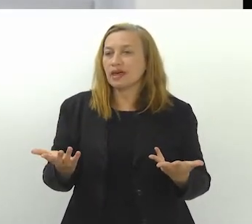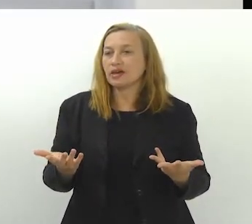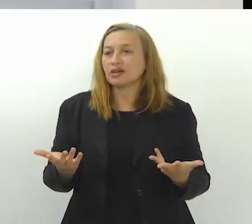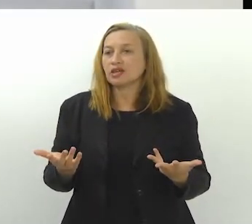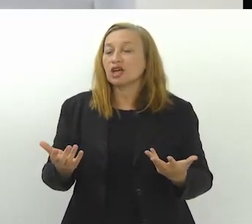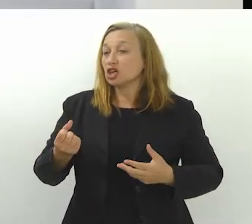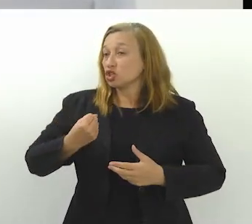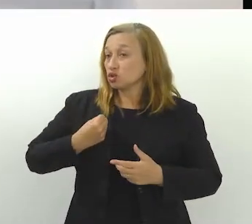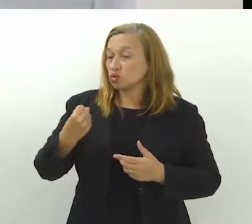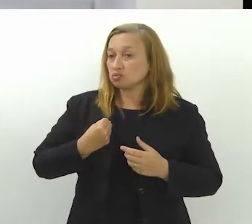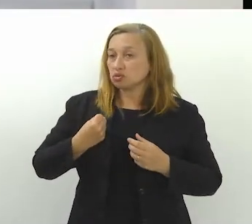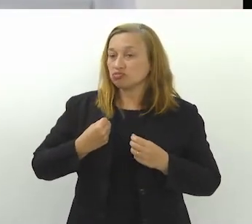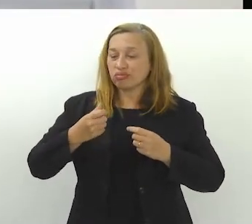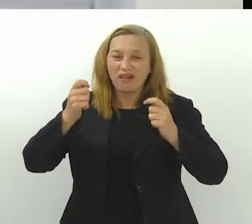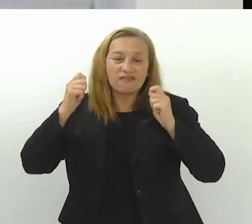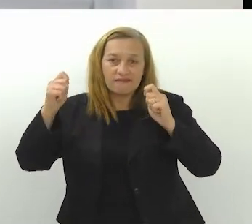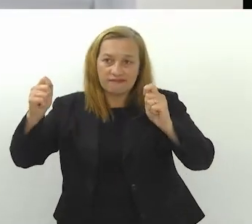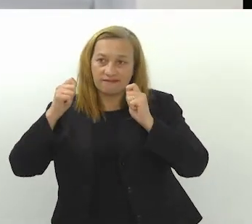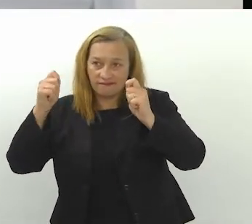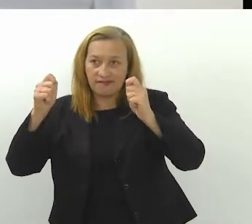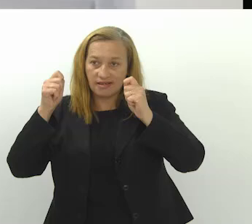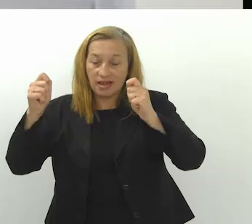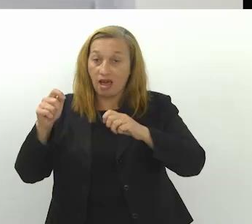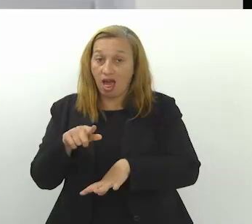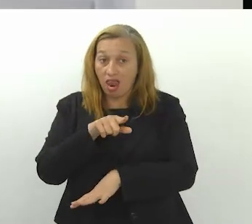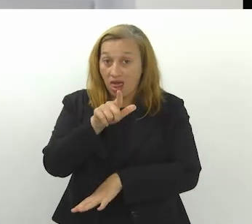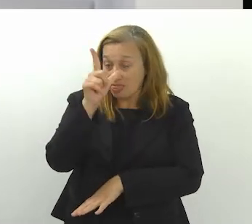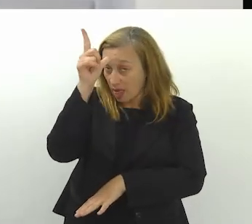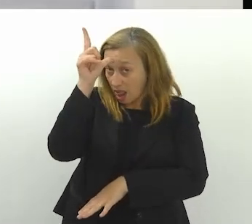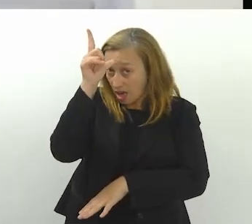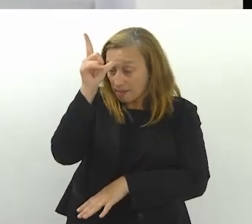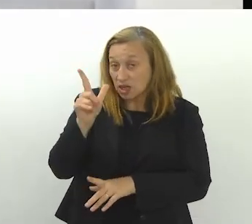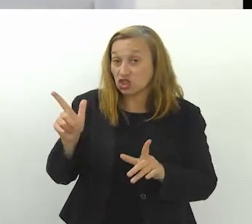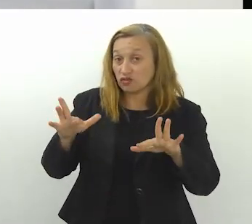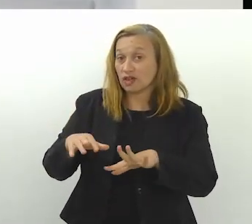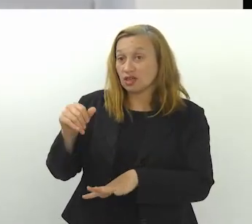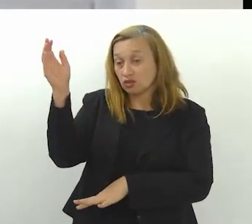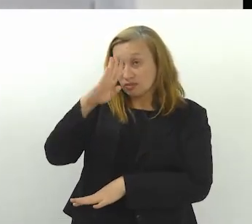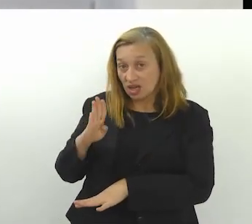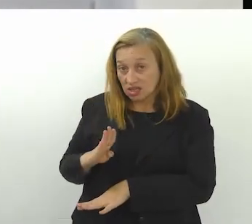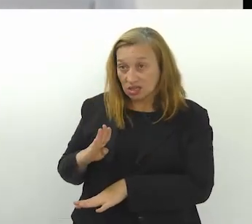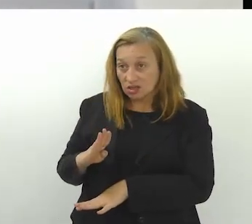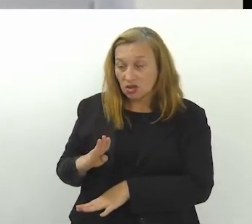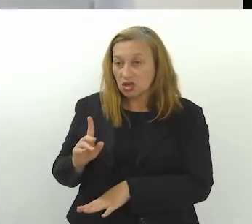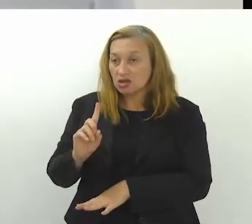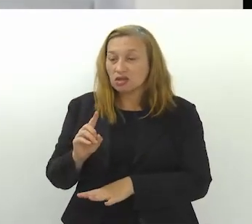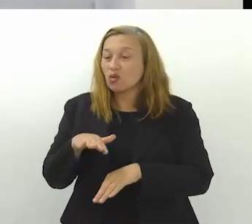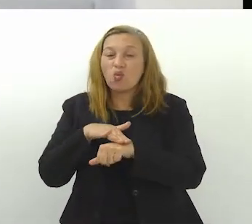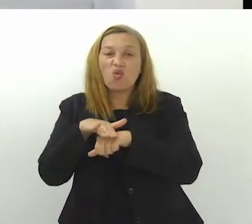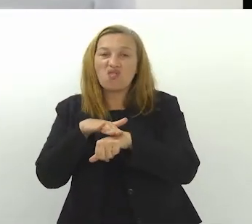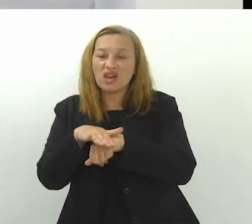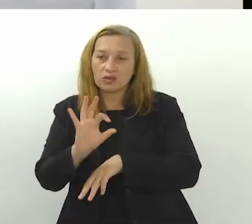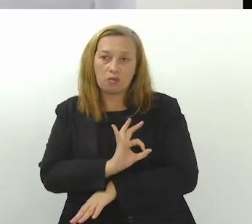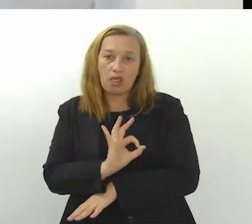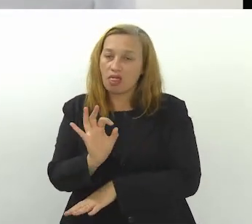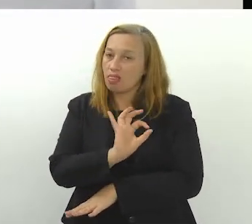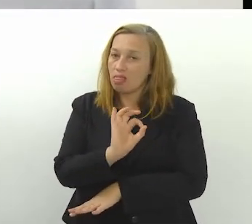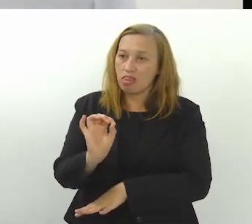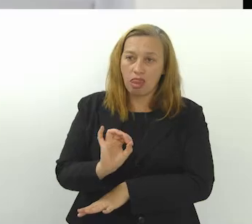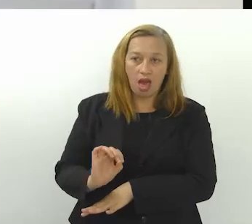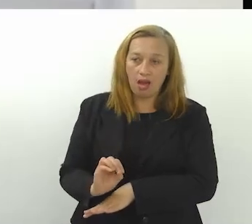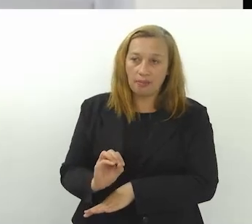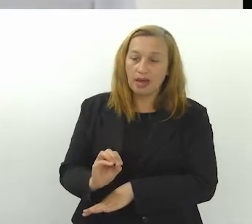né? Porque esses grupos de torcedores, muitas vezes, sobretudo ali na Alemanha, diferente um pouco do contexto brasileiro, não conversam com a polícia. Então,